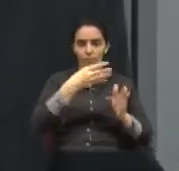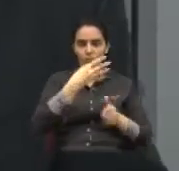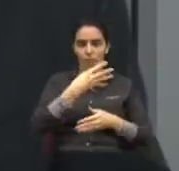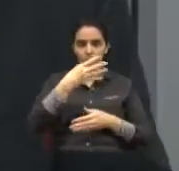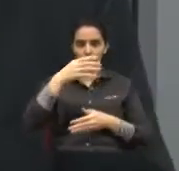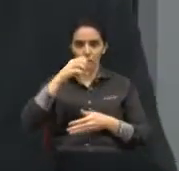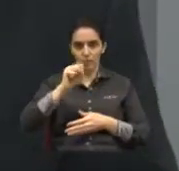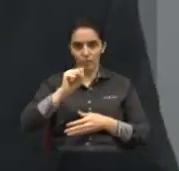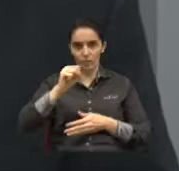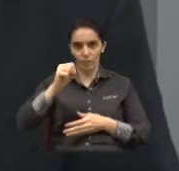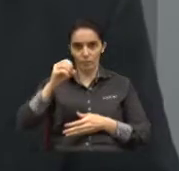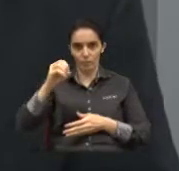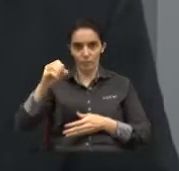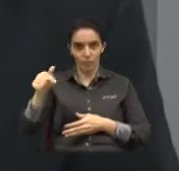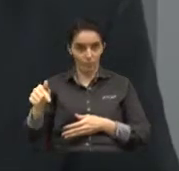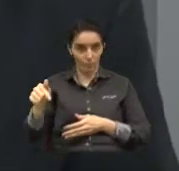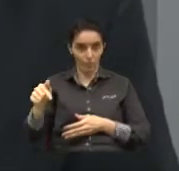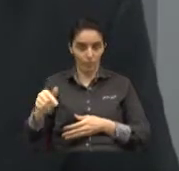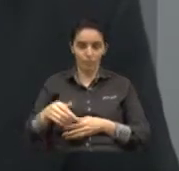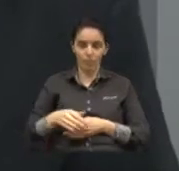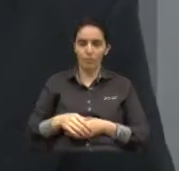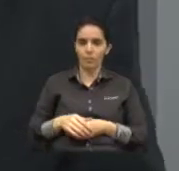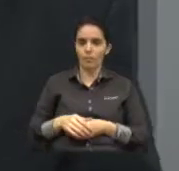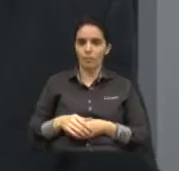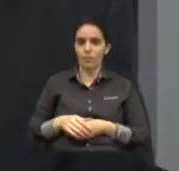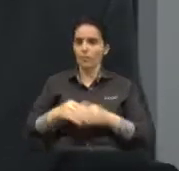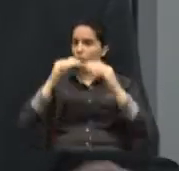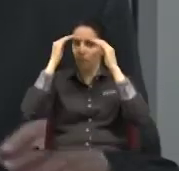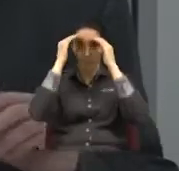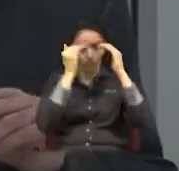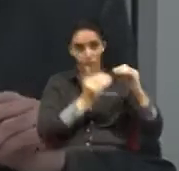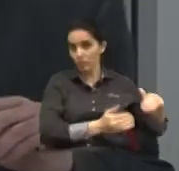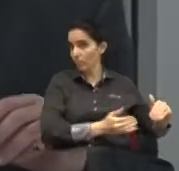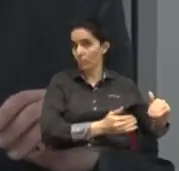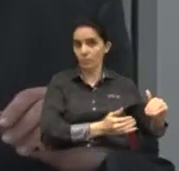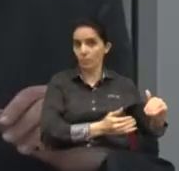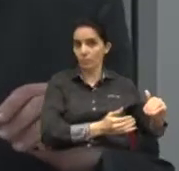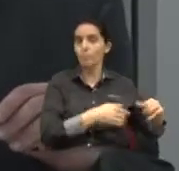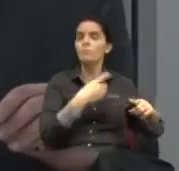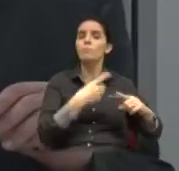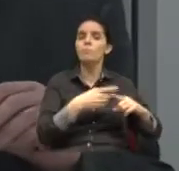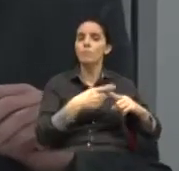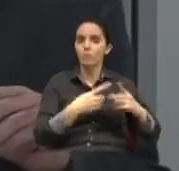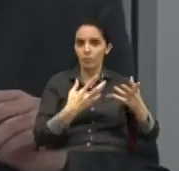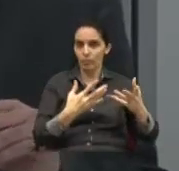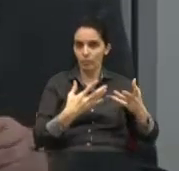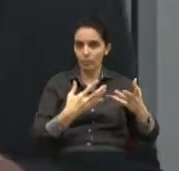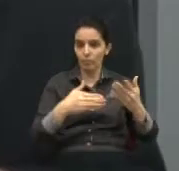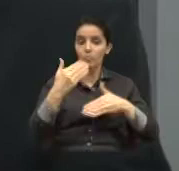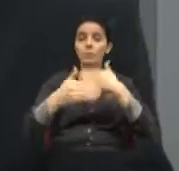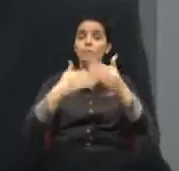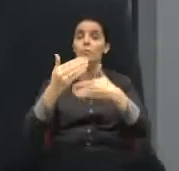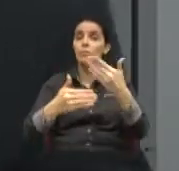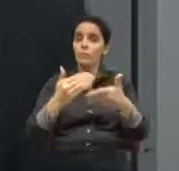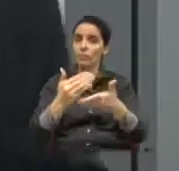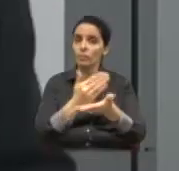4.807, de outubro de 2011, não estiver sendo fiscalizada, qual o motivo e previsão de início?